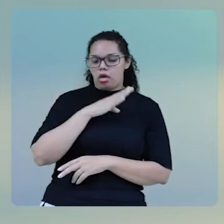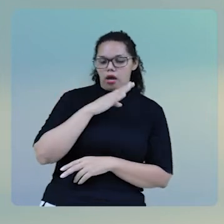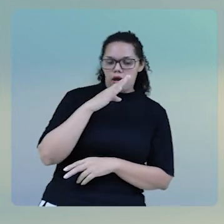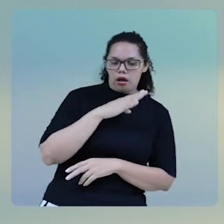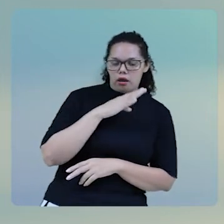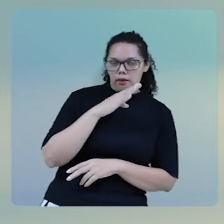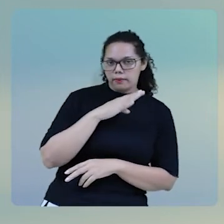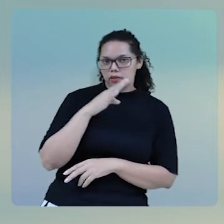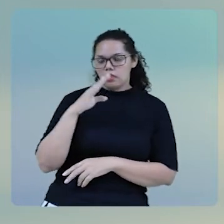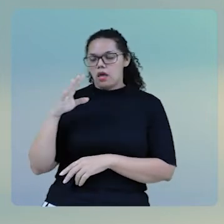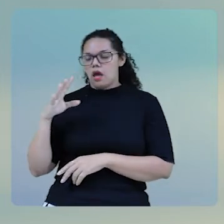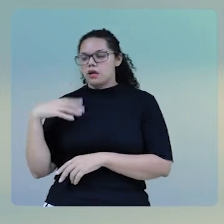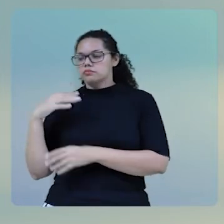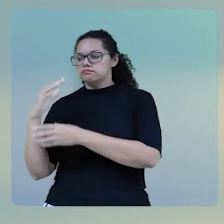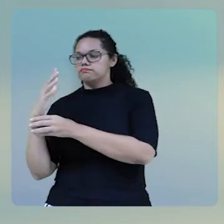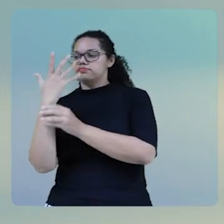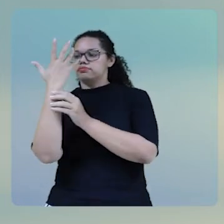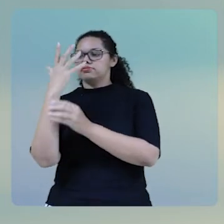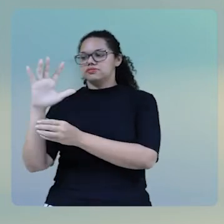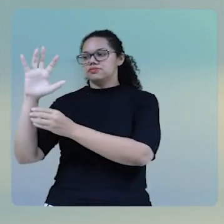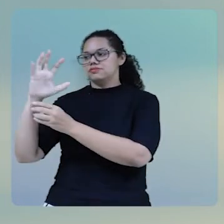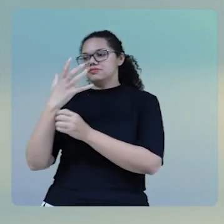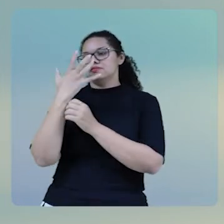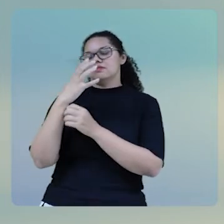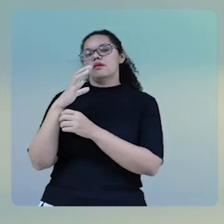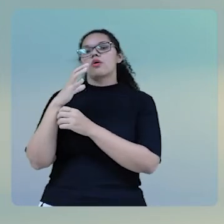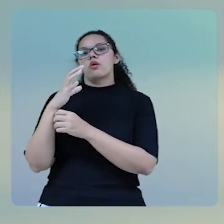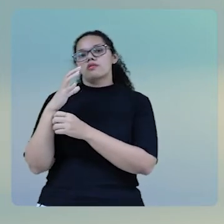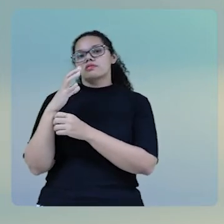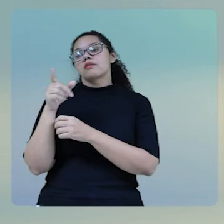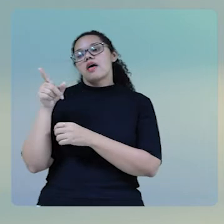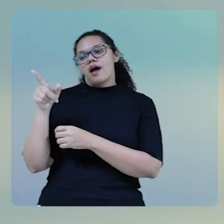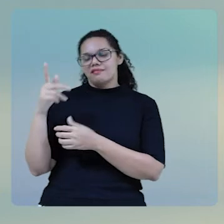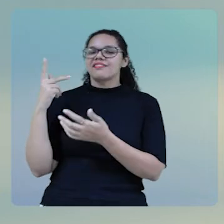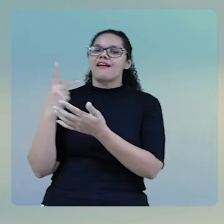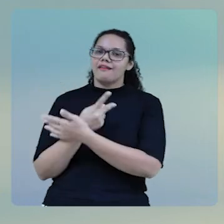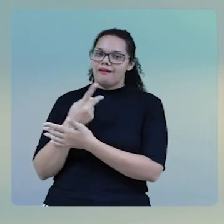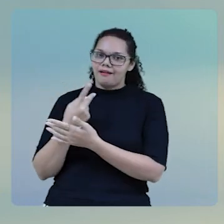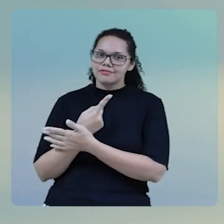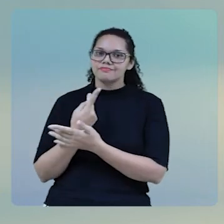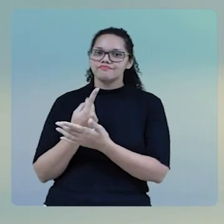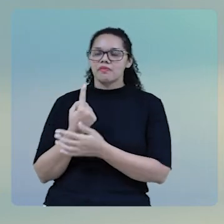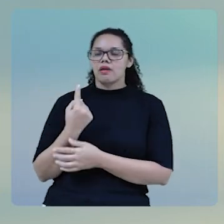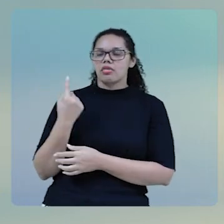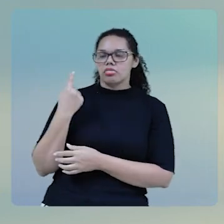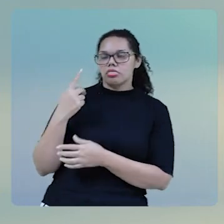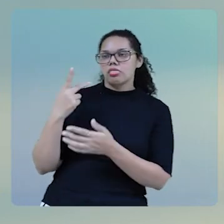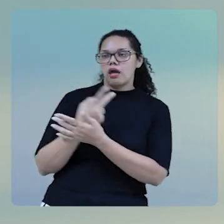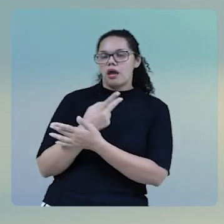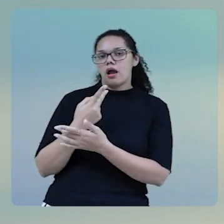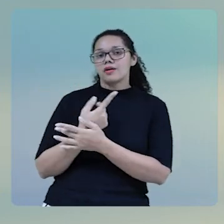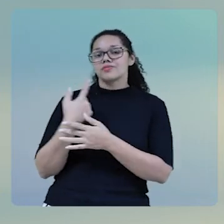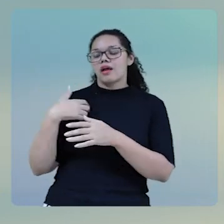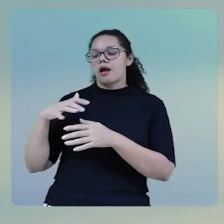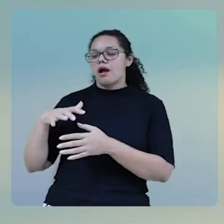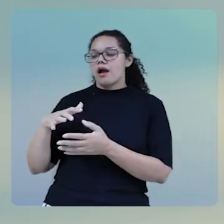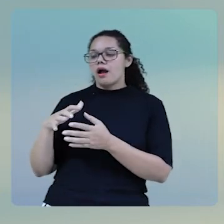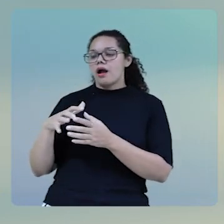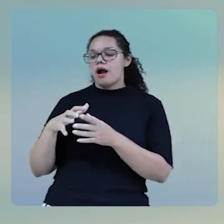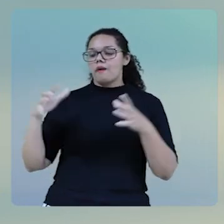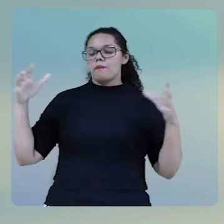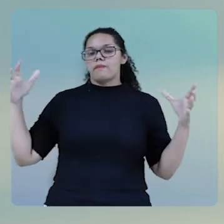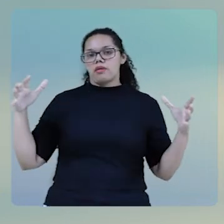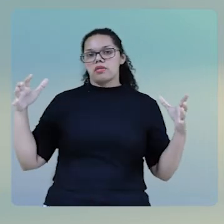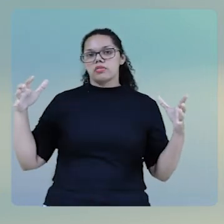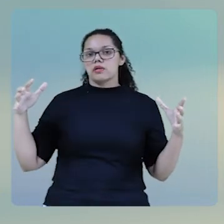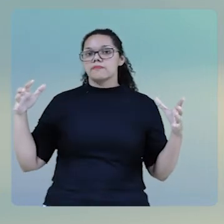Esse item aqui está errado porque não tem nada a ver igualar uma coisa com a outra. Força contra a eletromotriz sofre um grande aumento. Está errado. Sofre